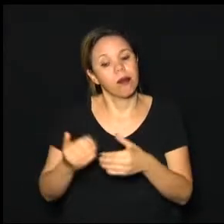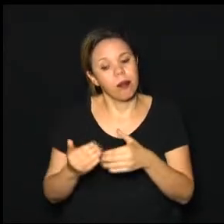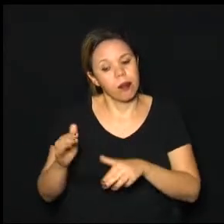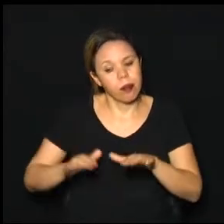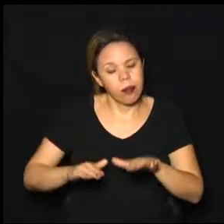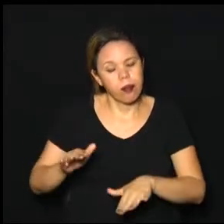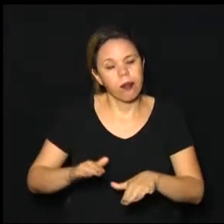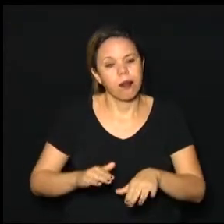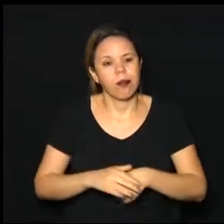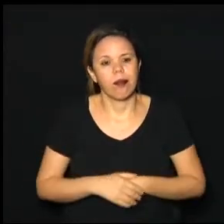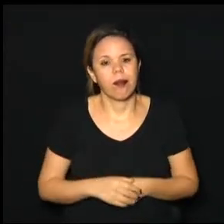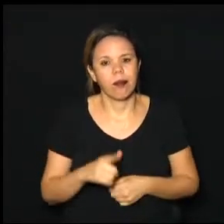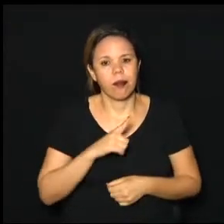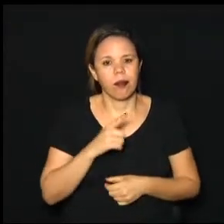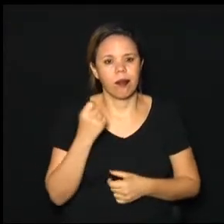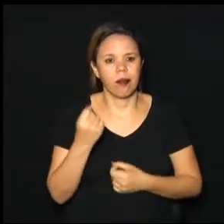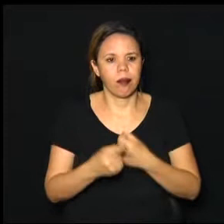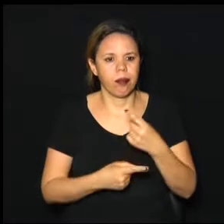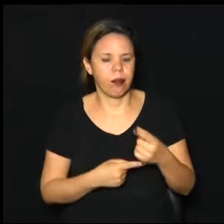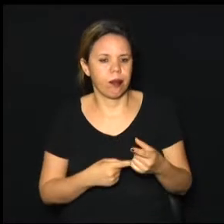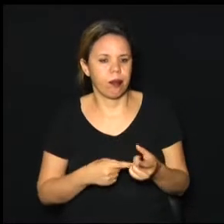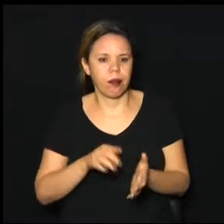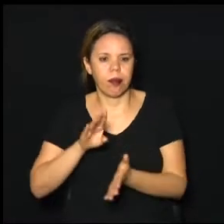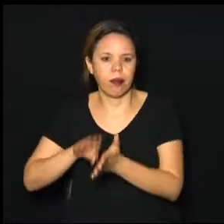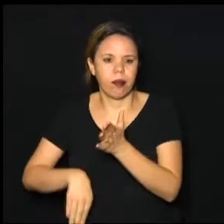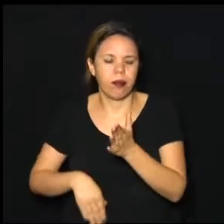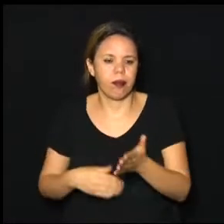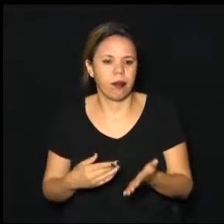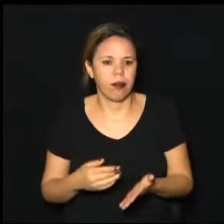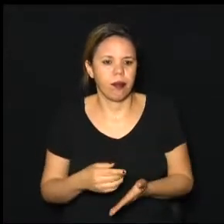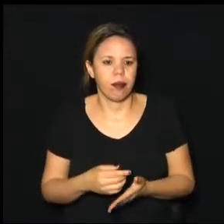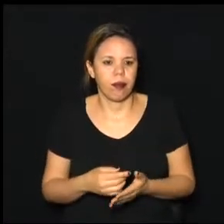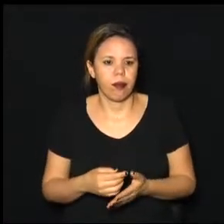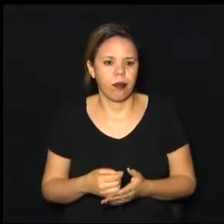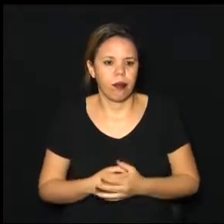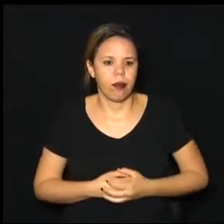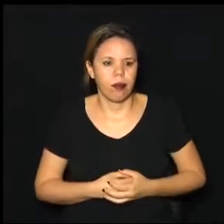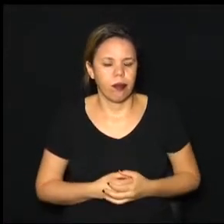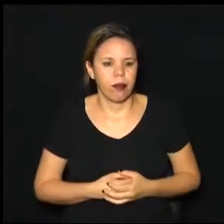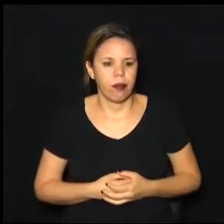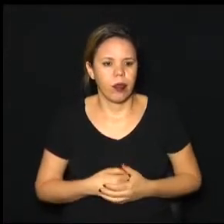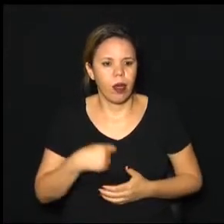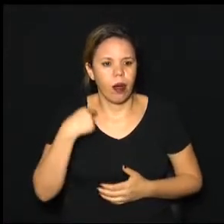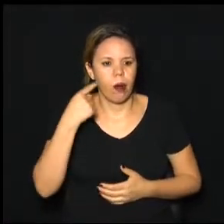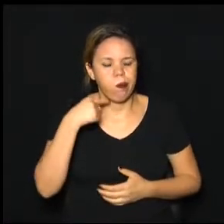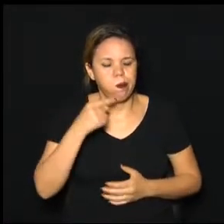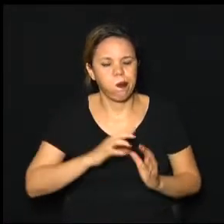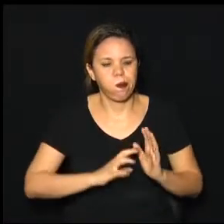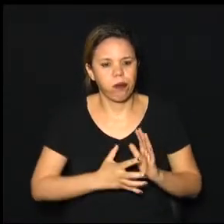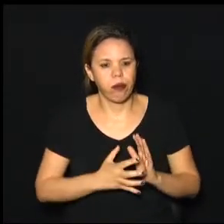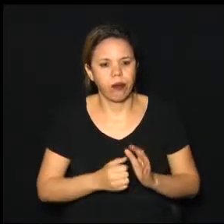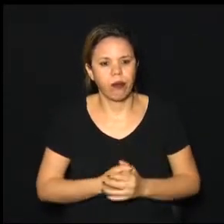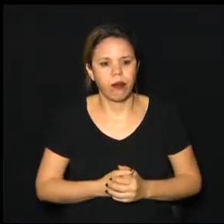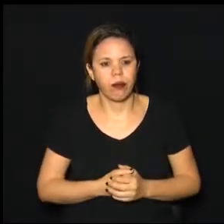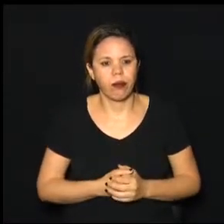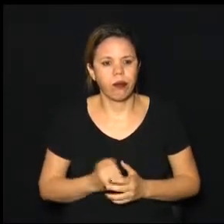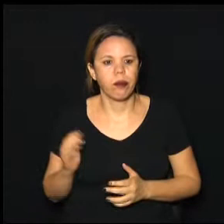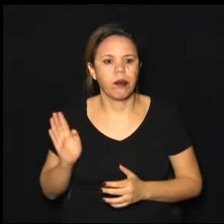que, havendo algum tipo de impugnação, caberá, então, ao advogado do partido, ao advogado desse